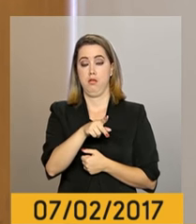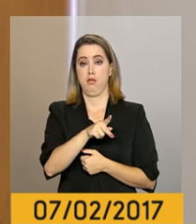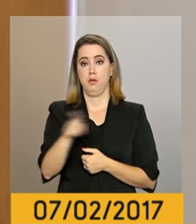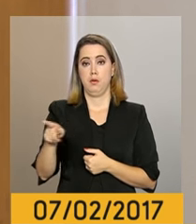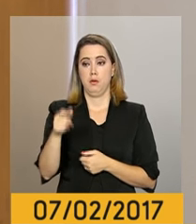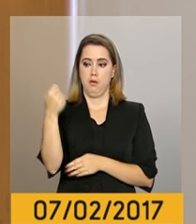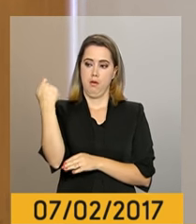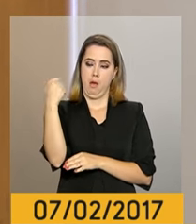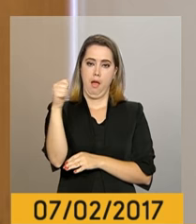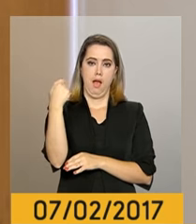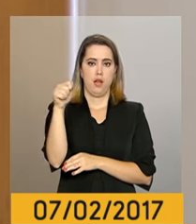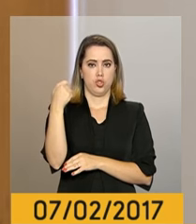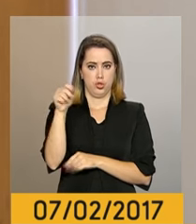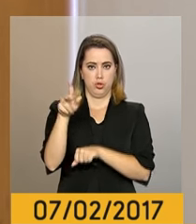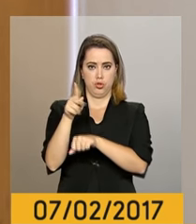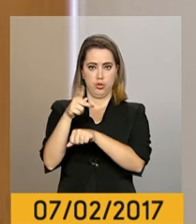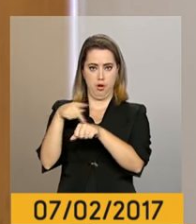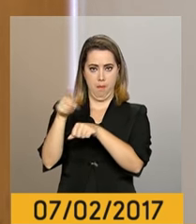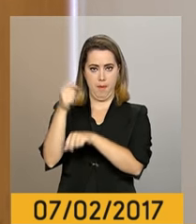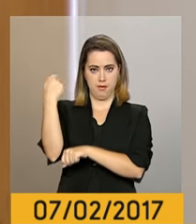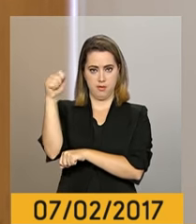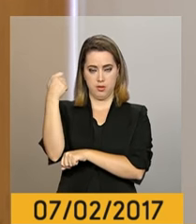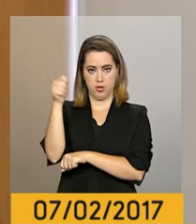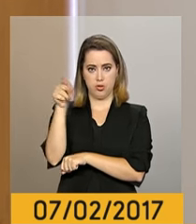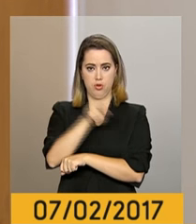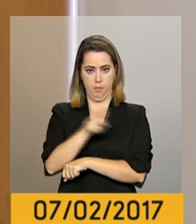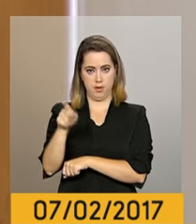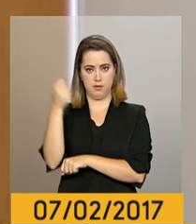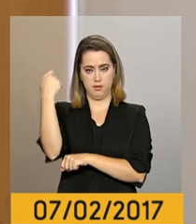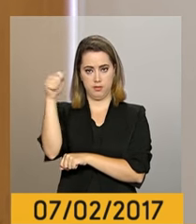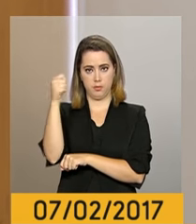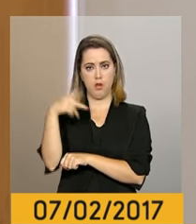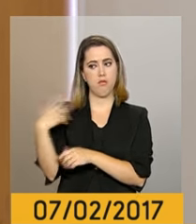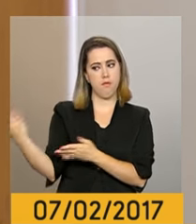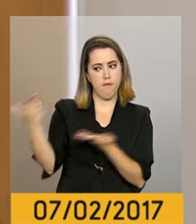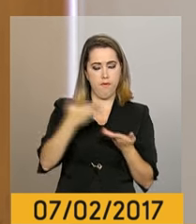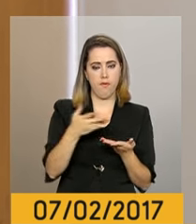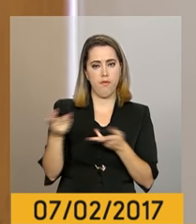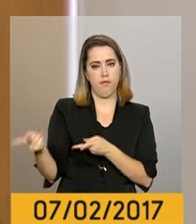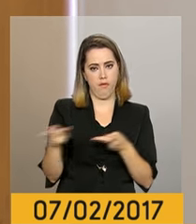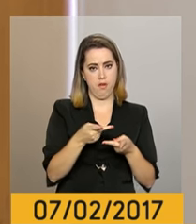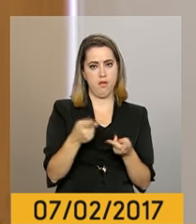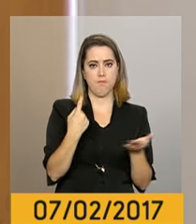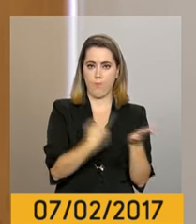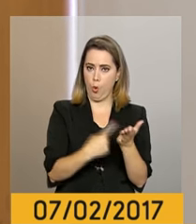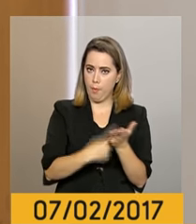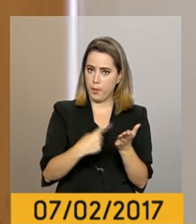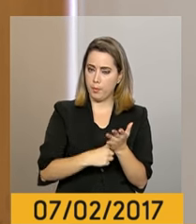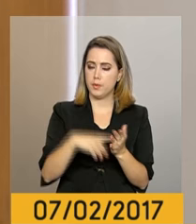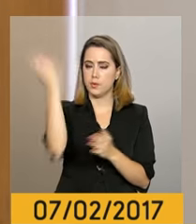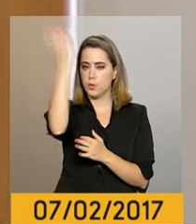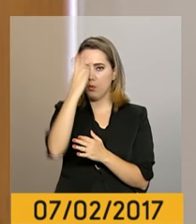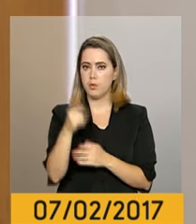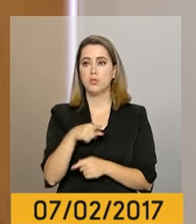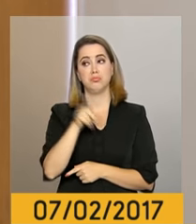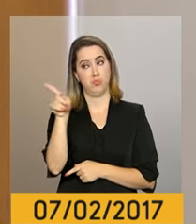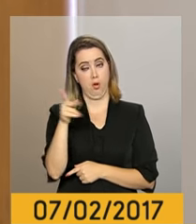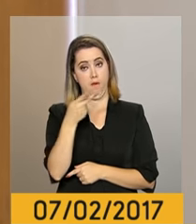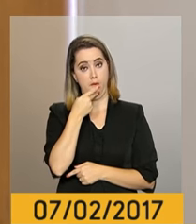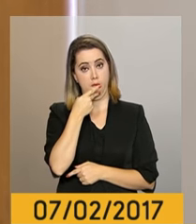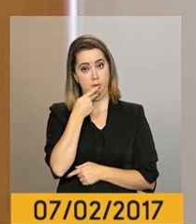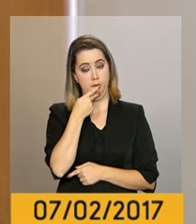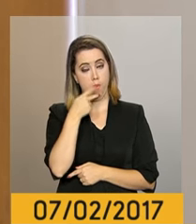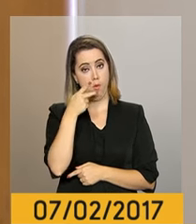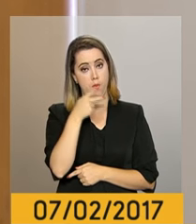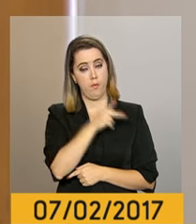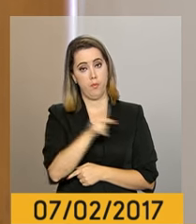veio ao Brasil para firmar uma parceria cada vez mais sólida com o nosso Estado, dizia ele, olha, nós lá já fixamos há muito tempo